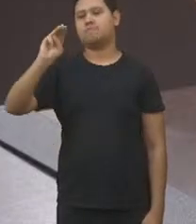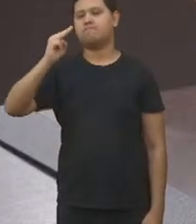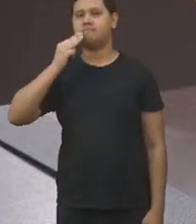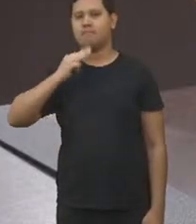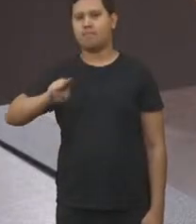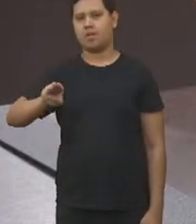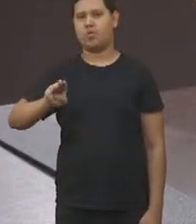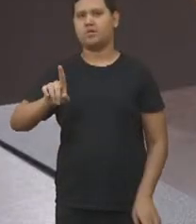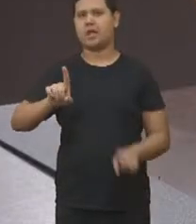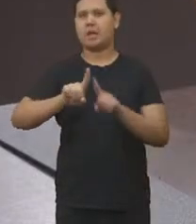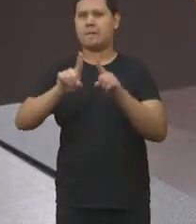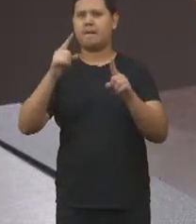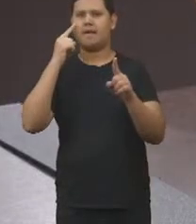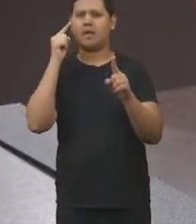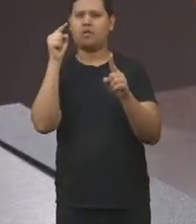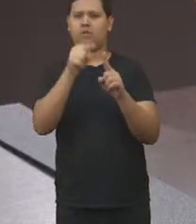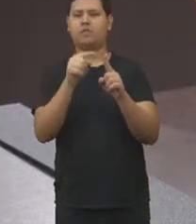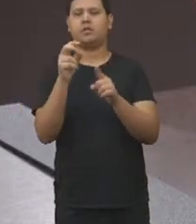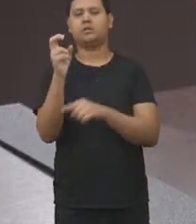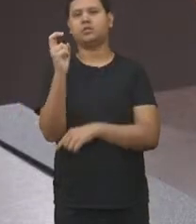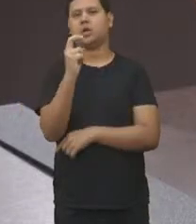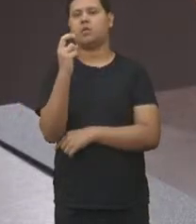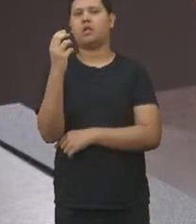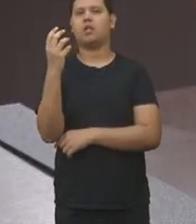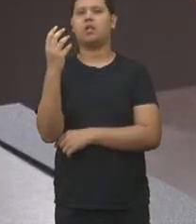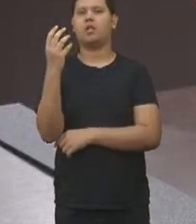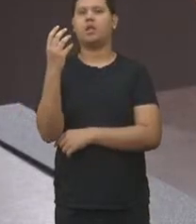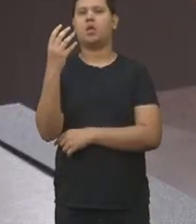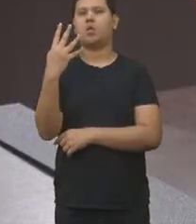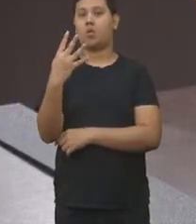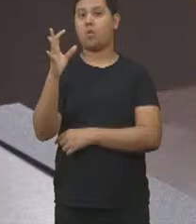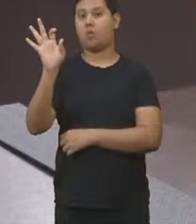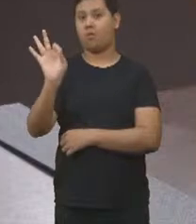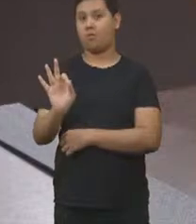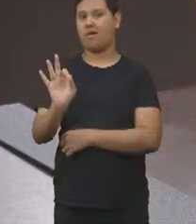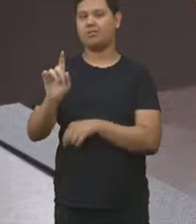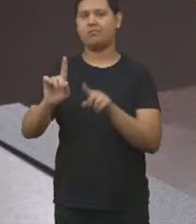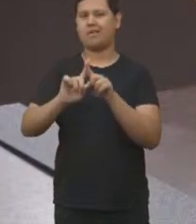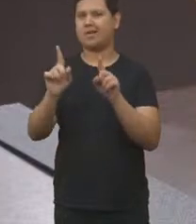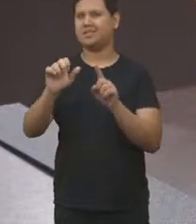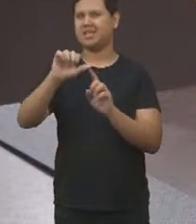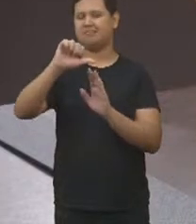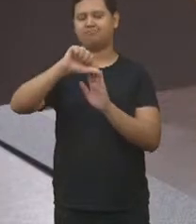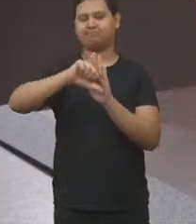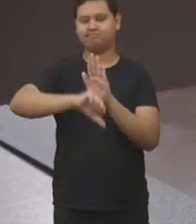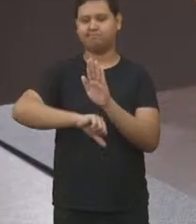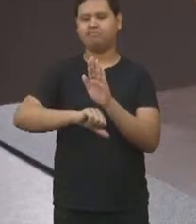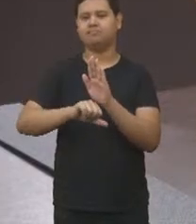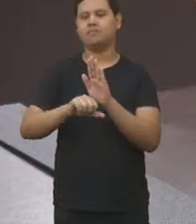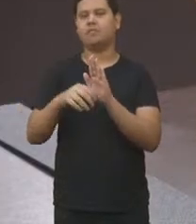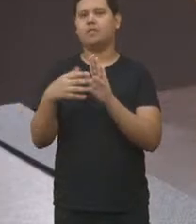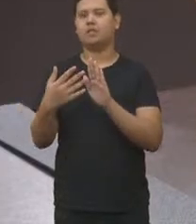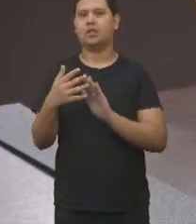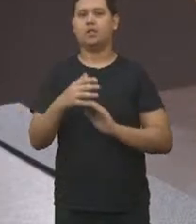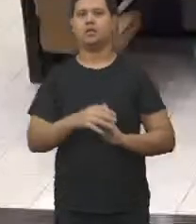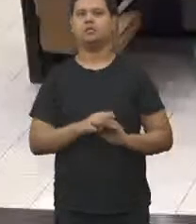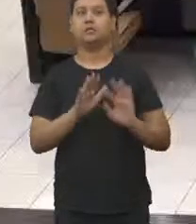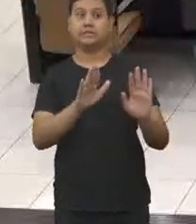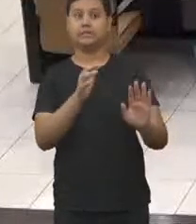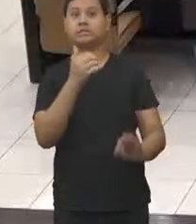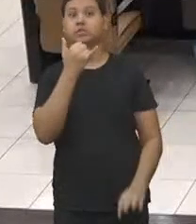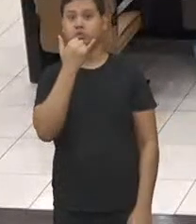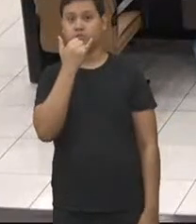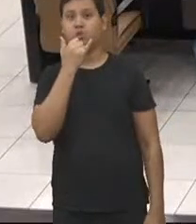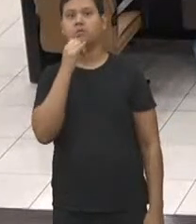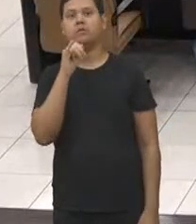como 54%, mas eu acho que o percentual é bem abaixo disso. Tá? Tem razão, desculpa. Tá bom?